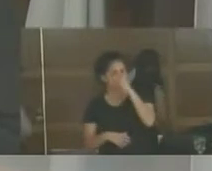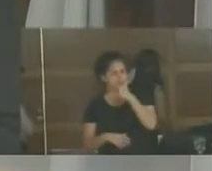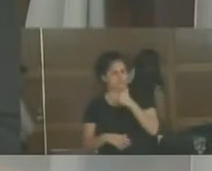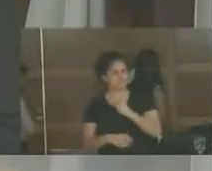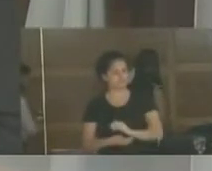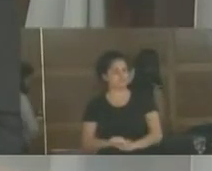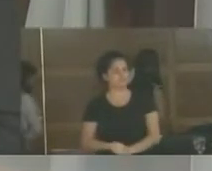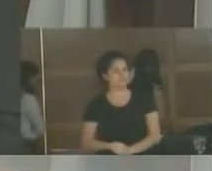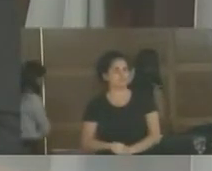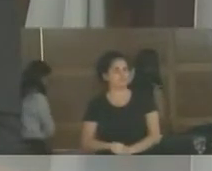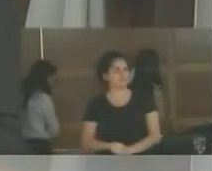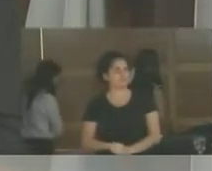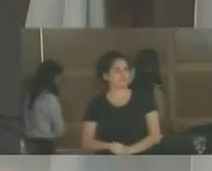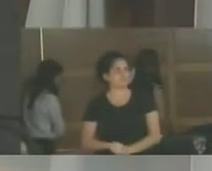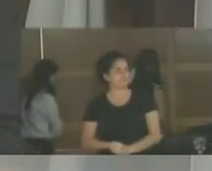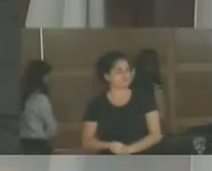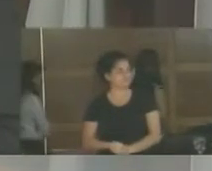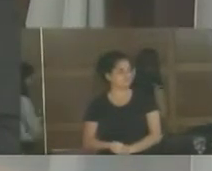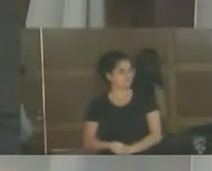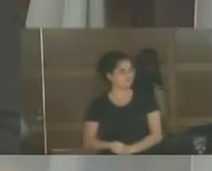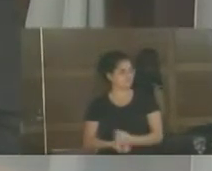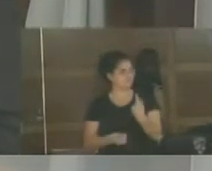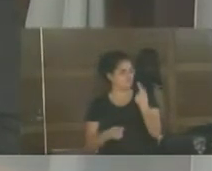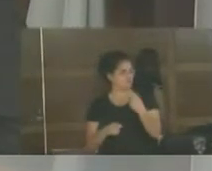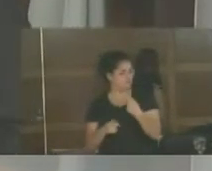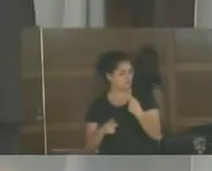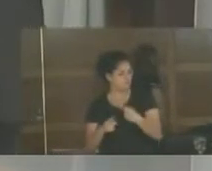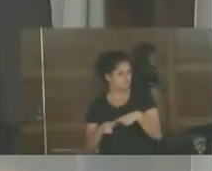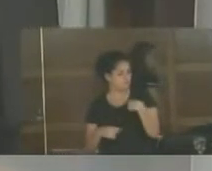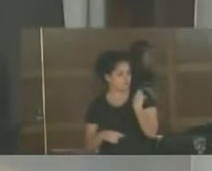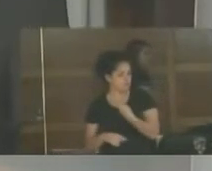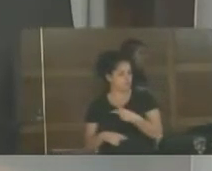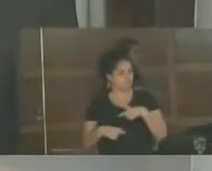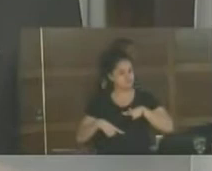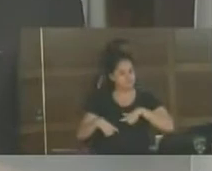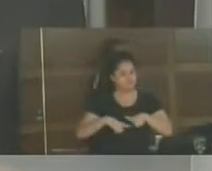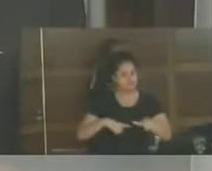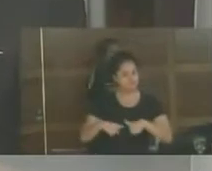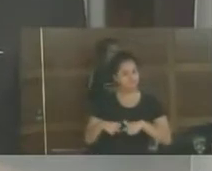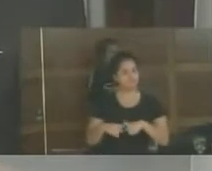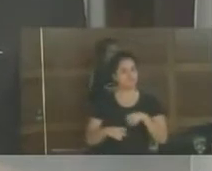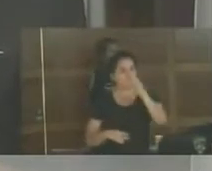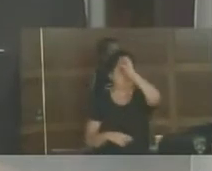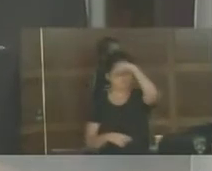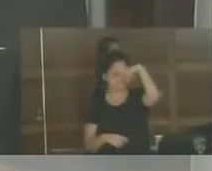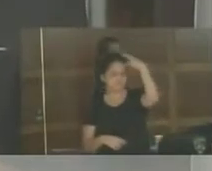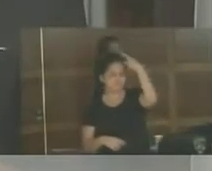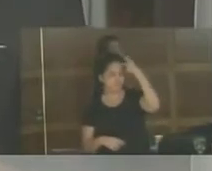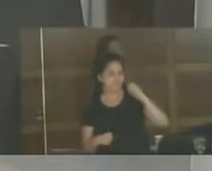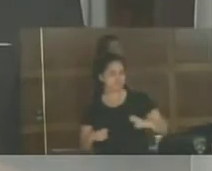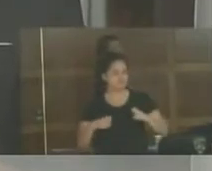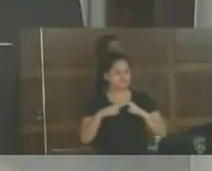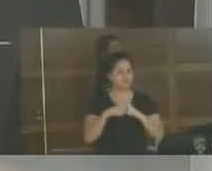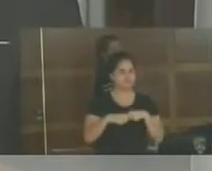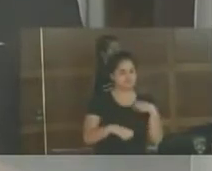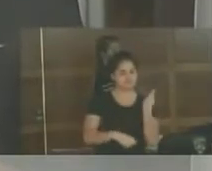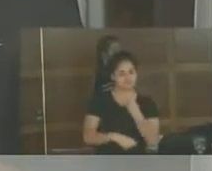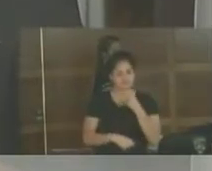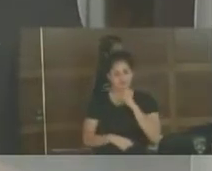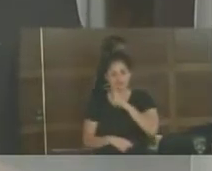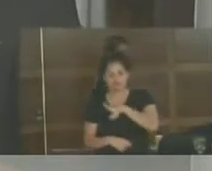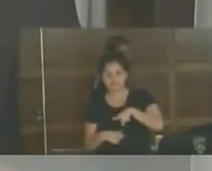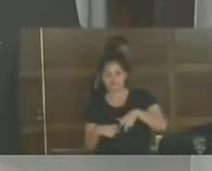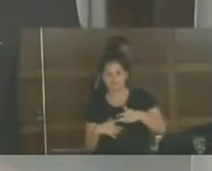cidade. E é para isso que nós, né, trabalhamos, o Legislativo, o Executivo, para nós vermos a nossa